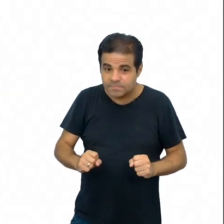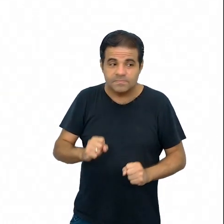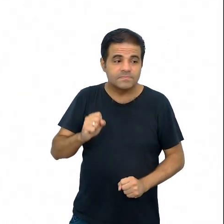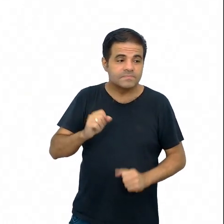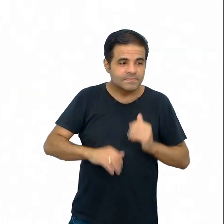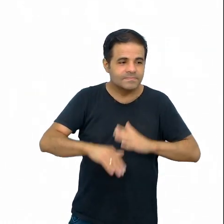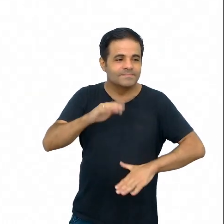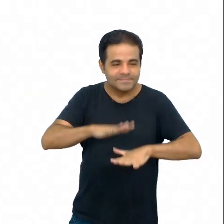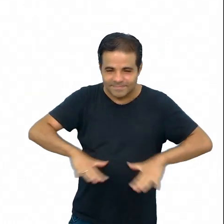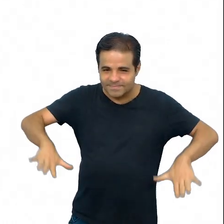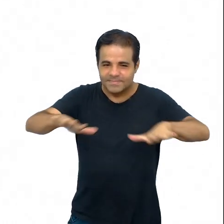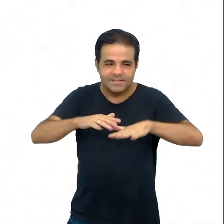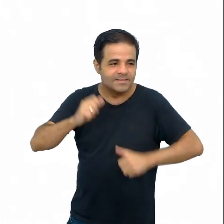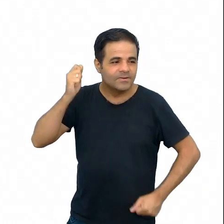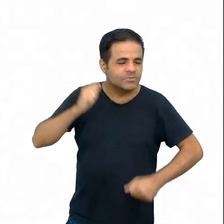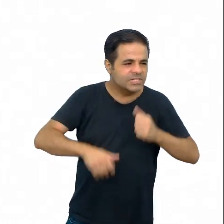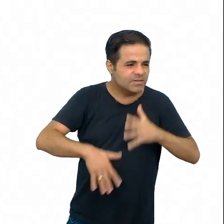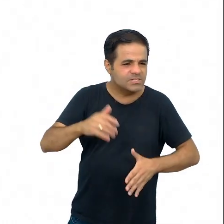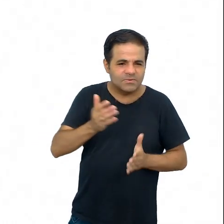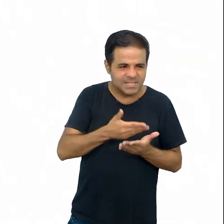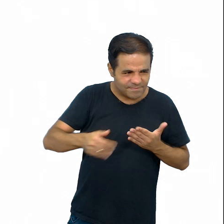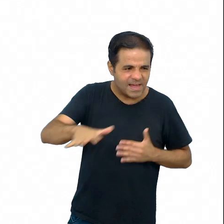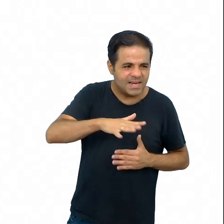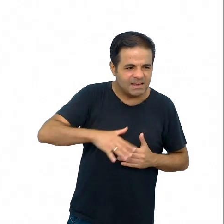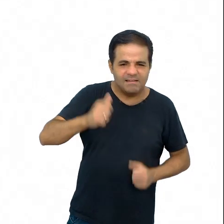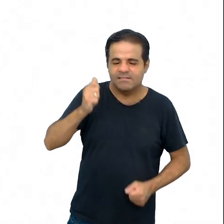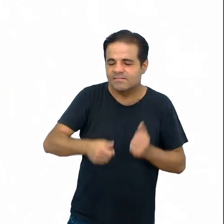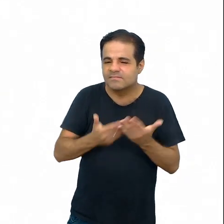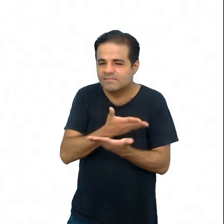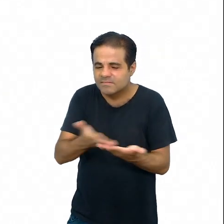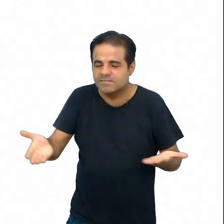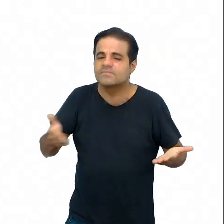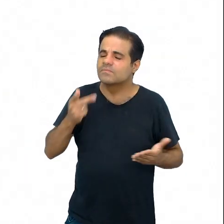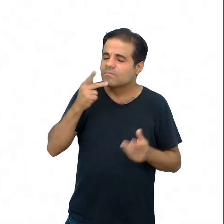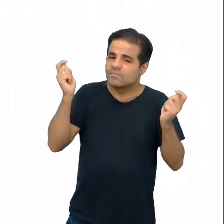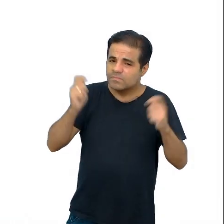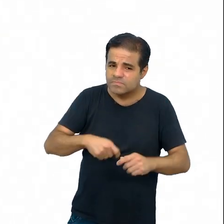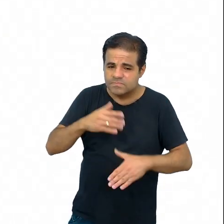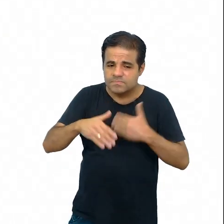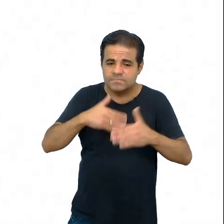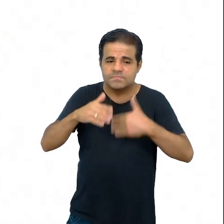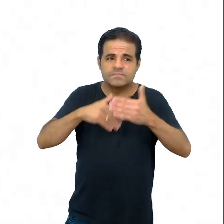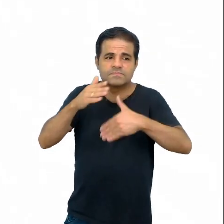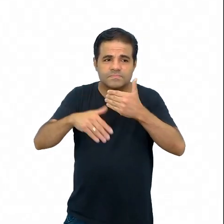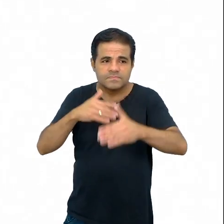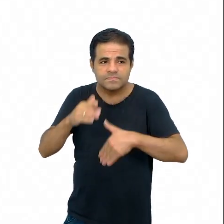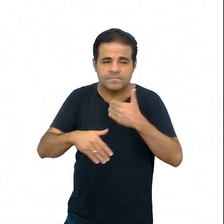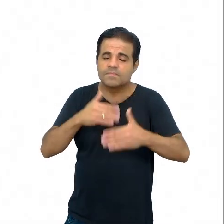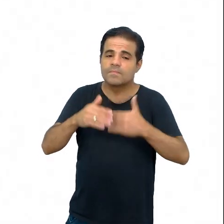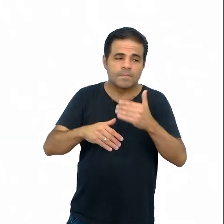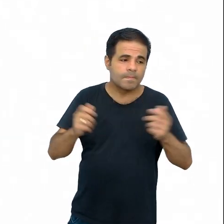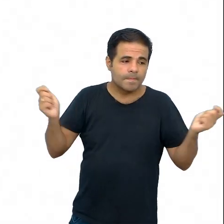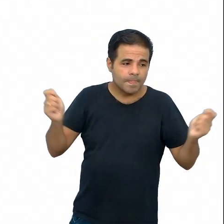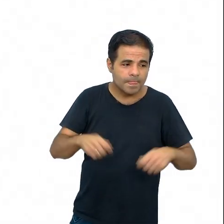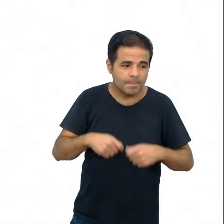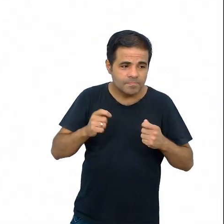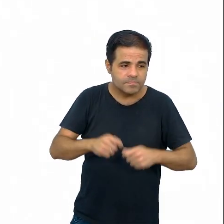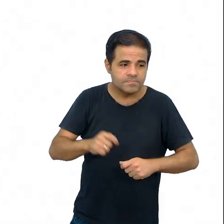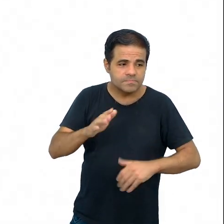a importância na questão da coesão e da coerência, para que dê progressão ali ao texto